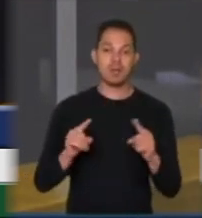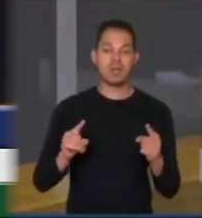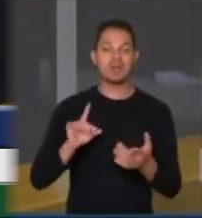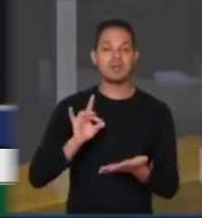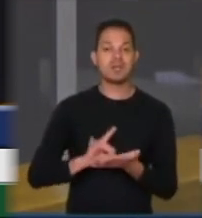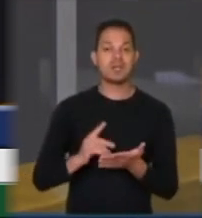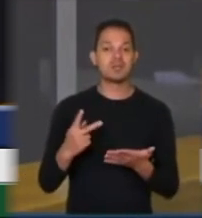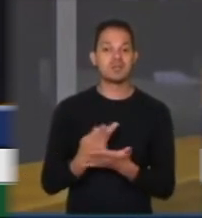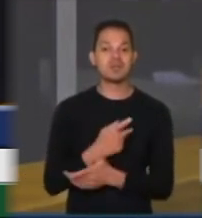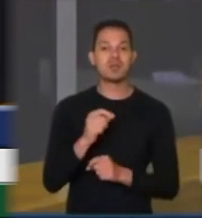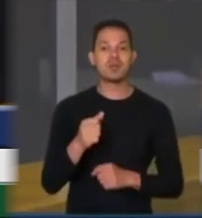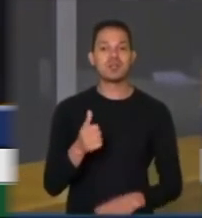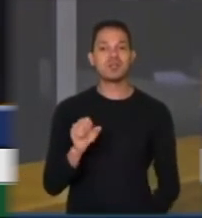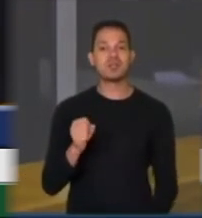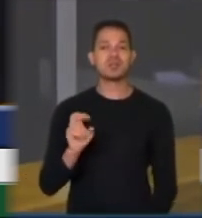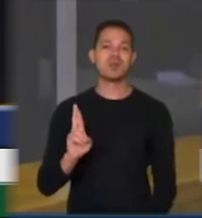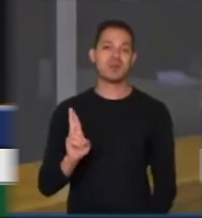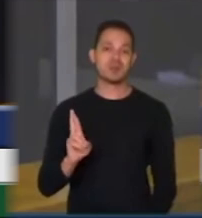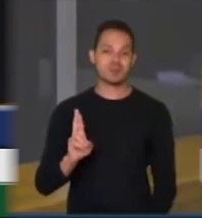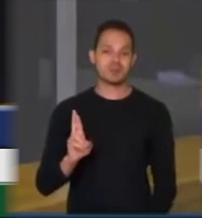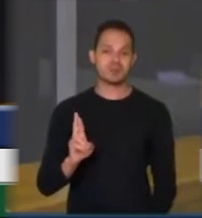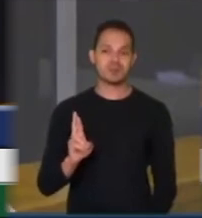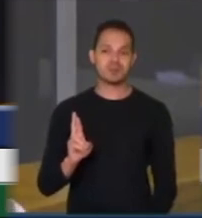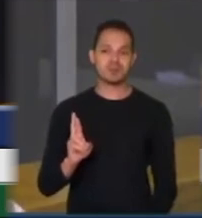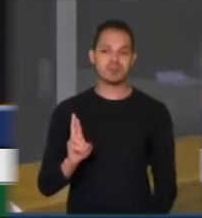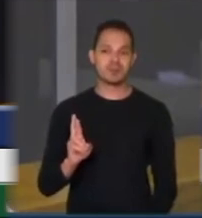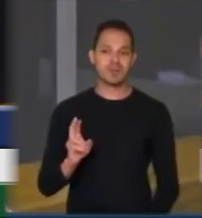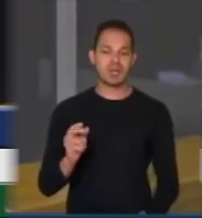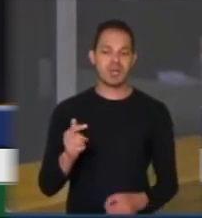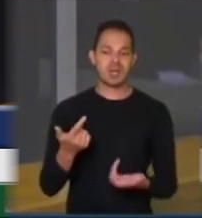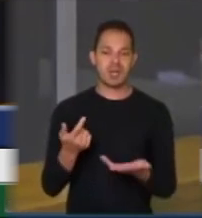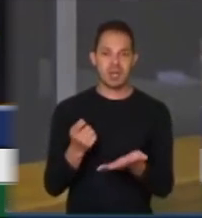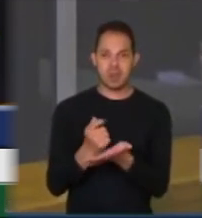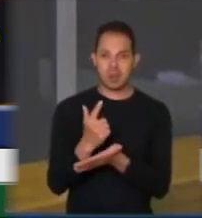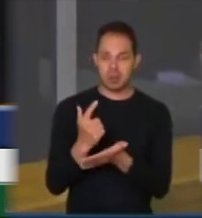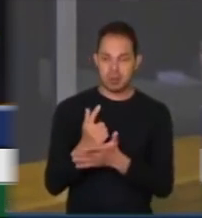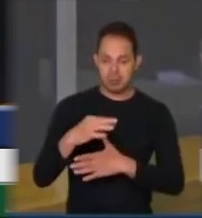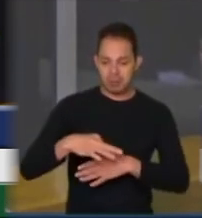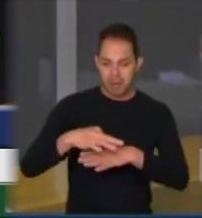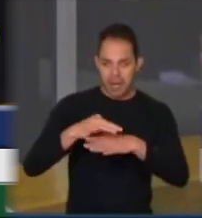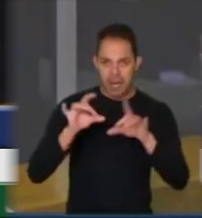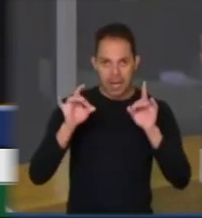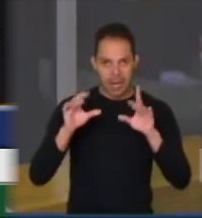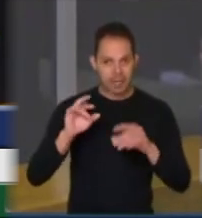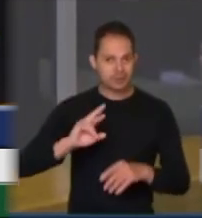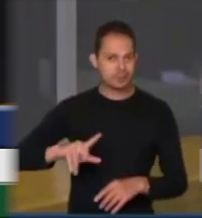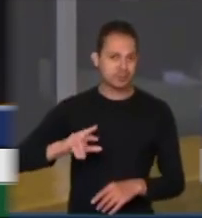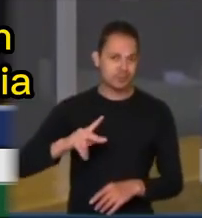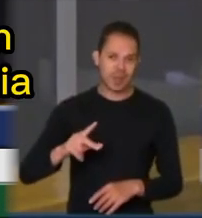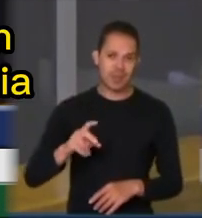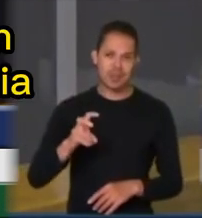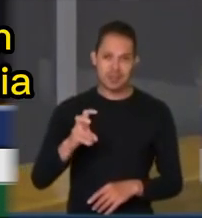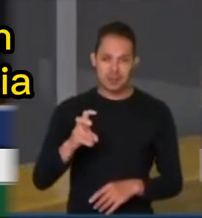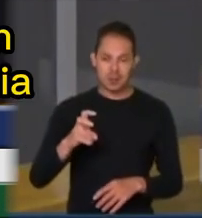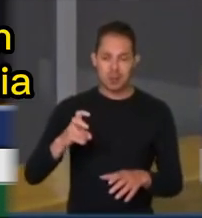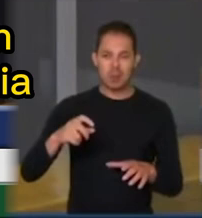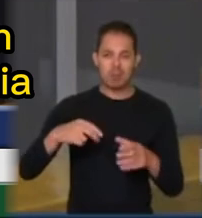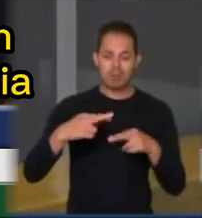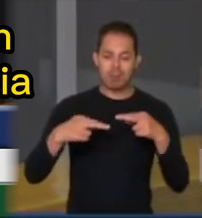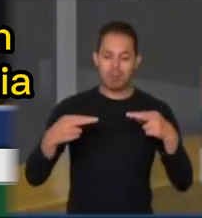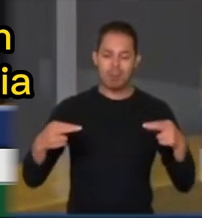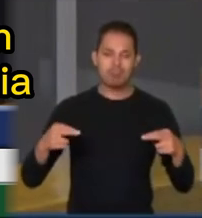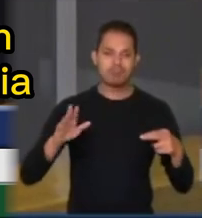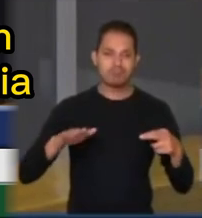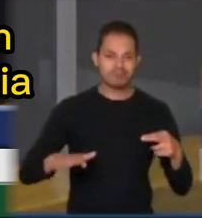deu 18 real. Não dá para comprar nem a pontinha da picanha. É para comprar no máximo 5 mil hoje. Prometeu